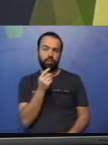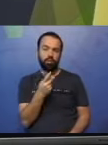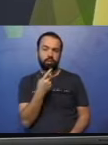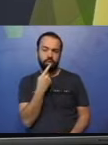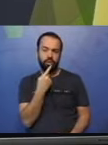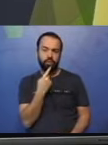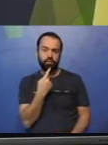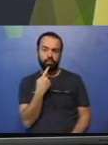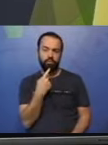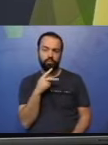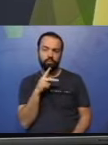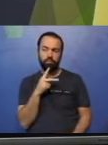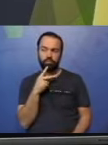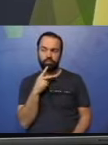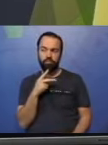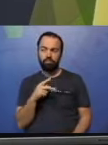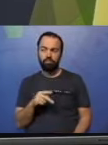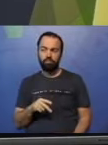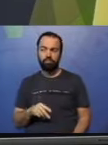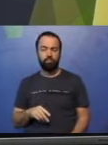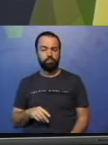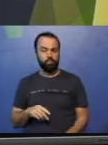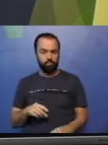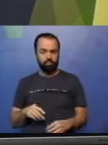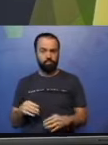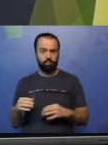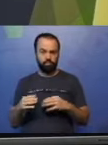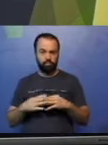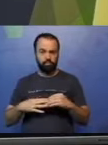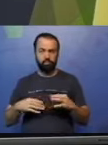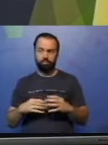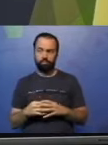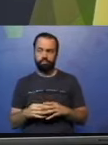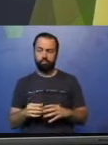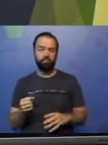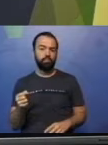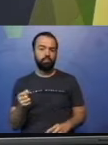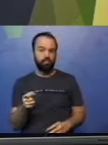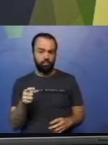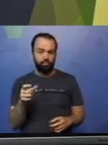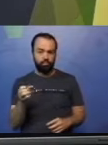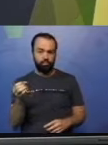Na prática, pensa num dado de 6 faces.